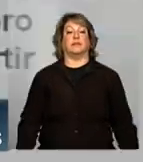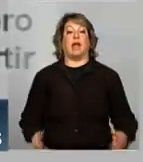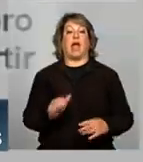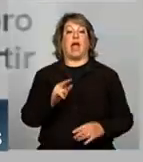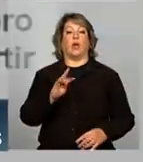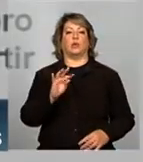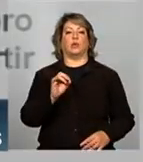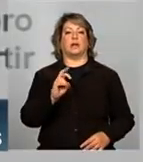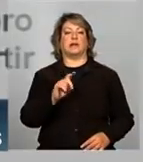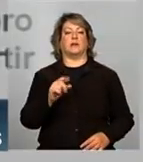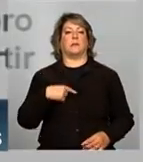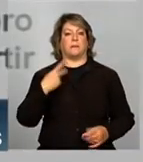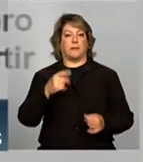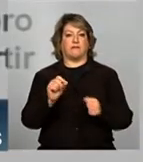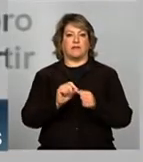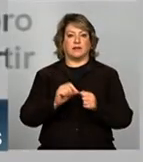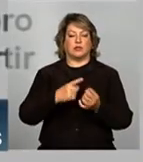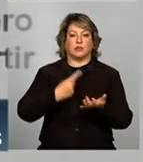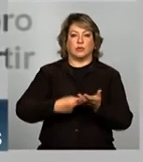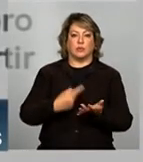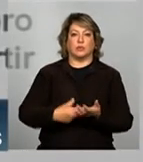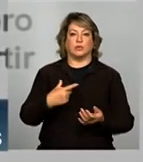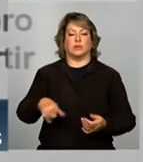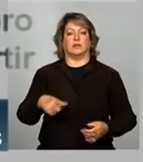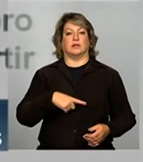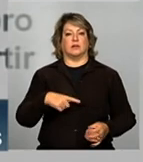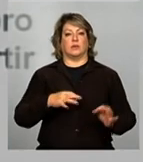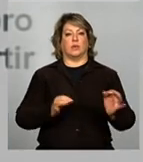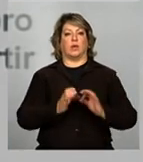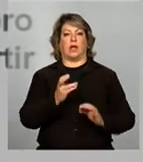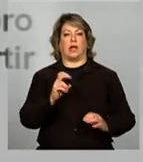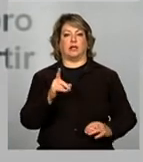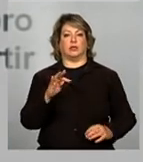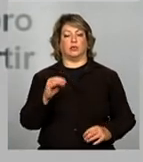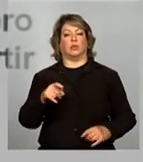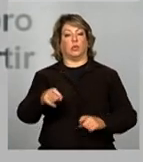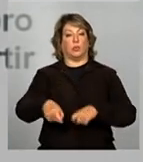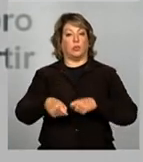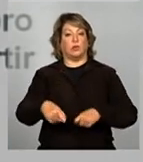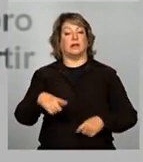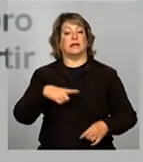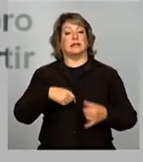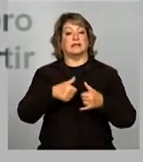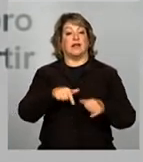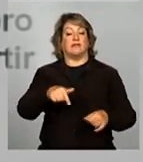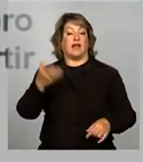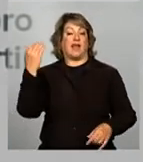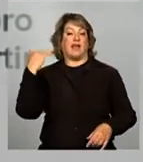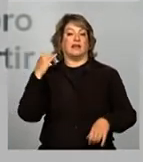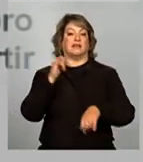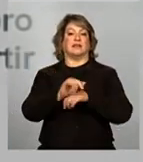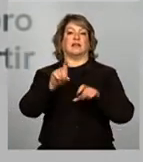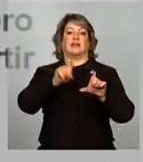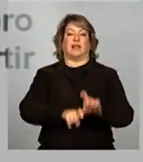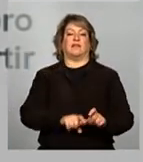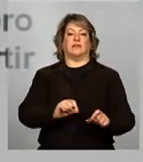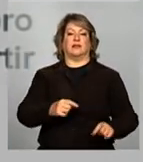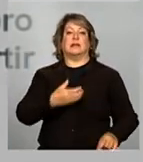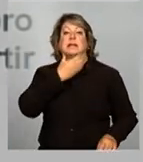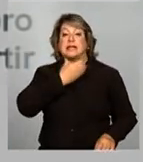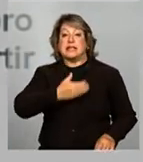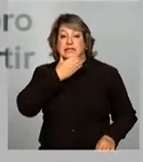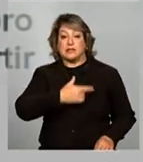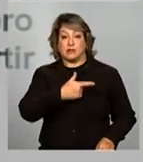Autorização para renegociação das operações de crédito rural que estavam inadimplentes em dezembro